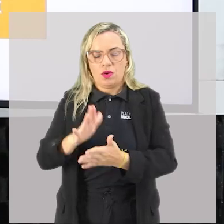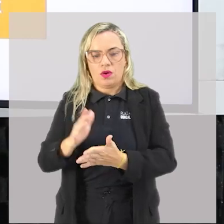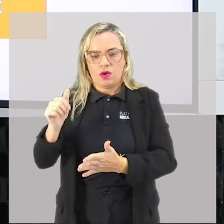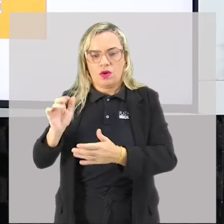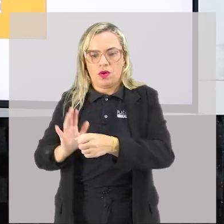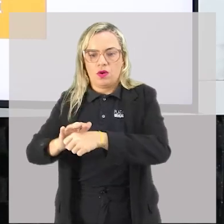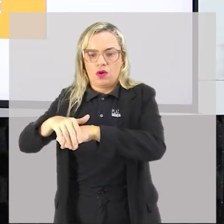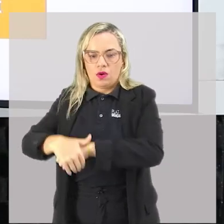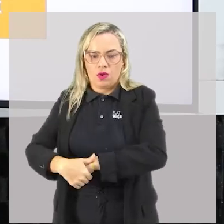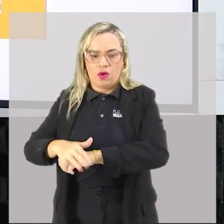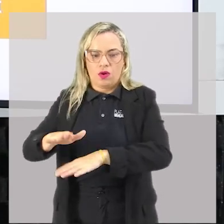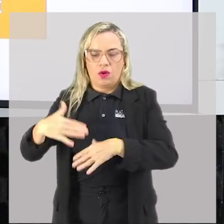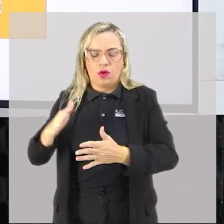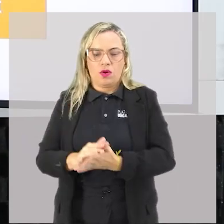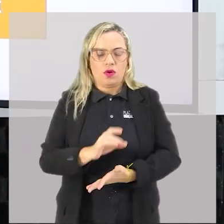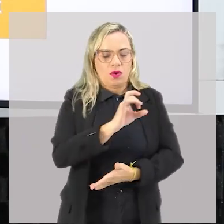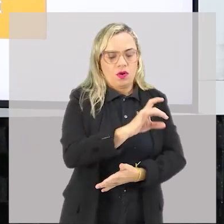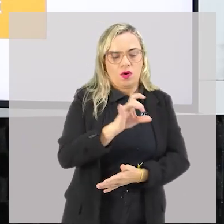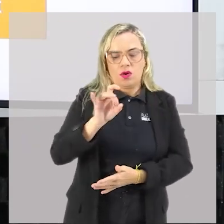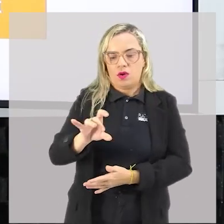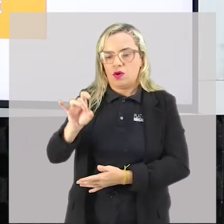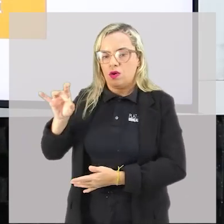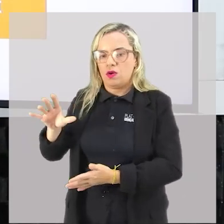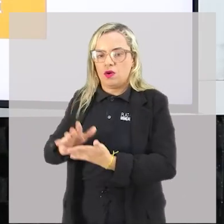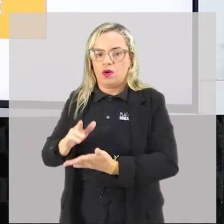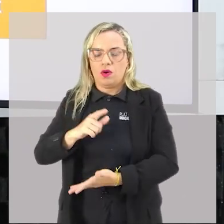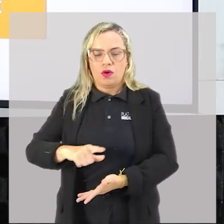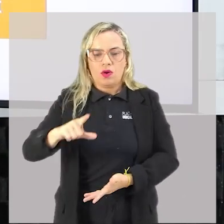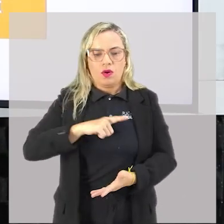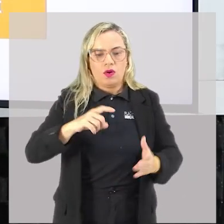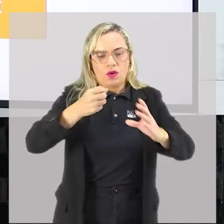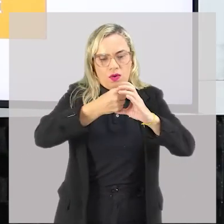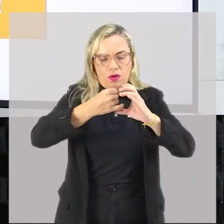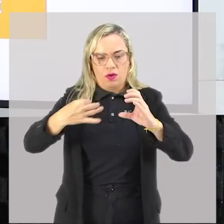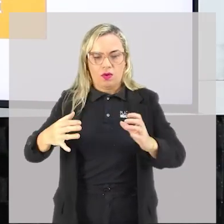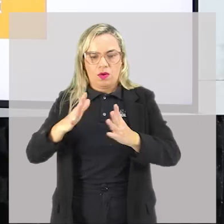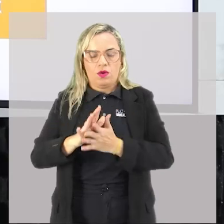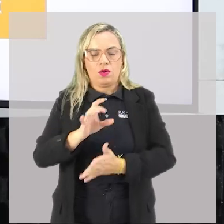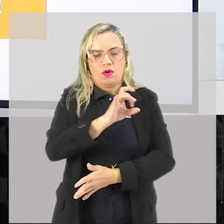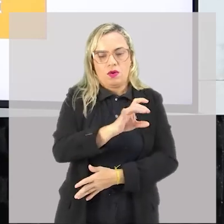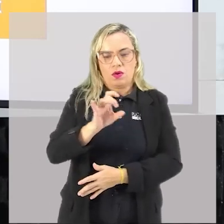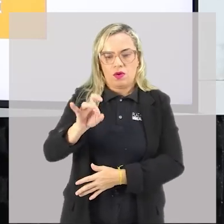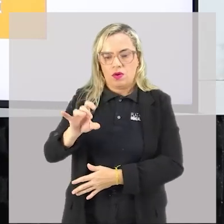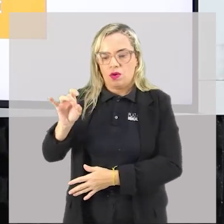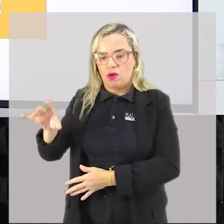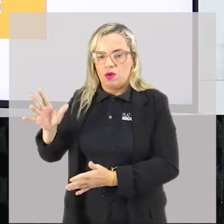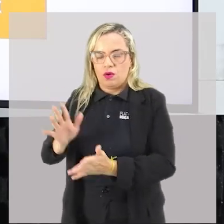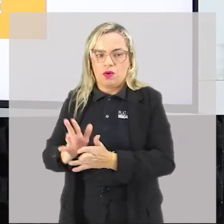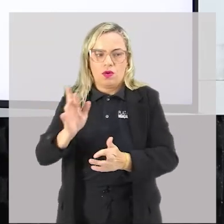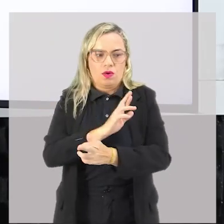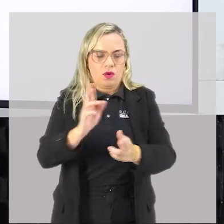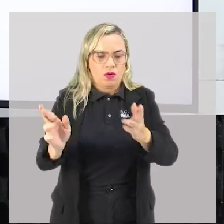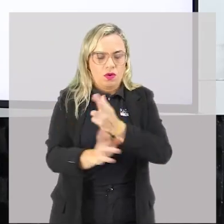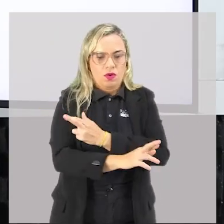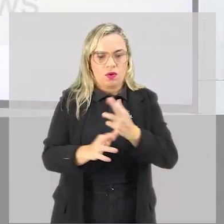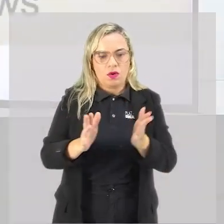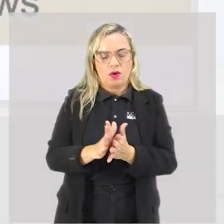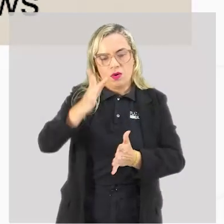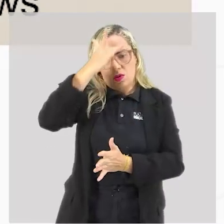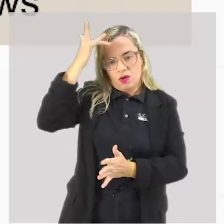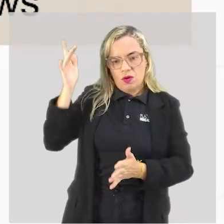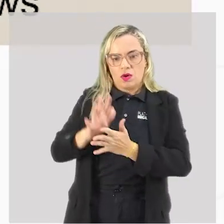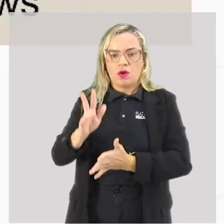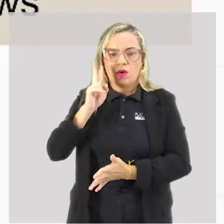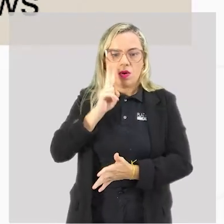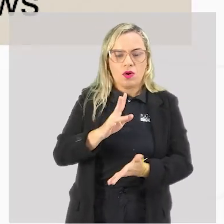programas da noite. E cada um desses programas, ele tem características muito específicas em relação ao público que normalmente